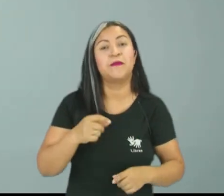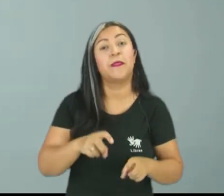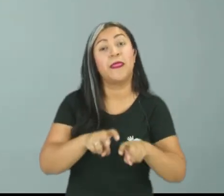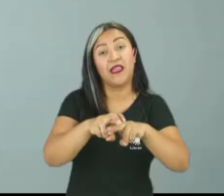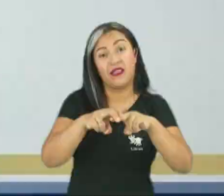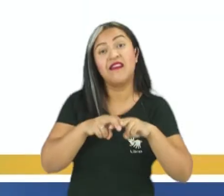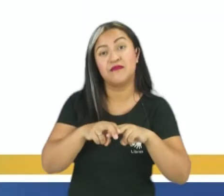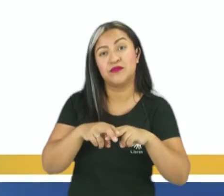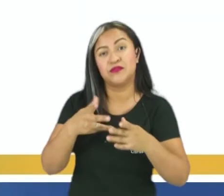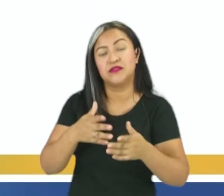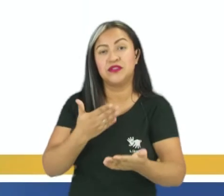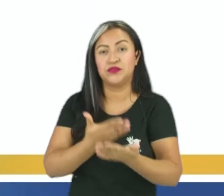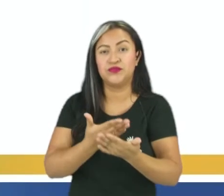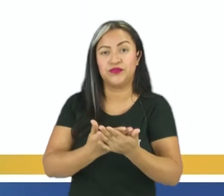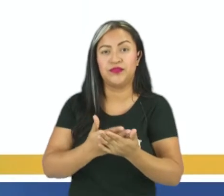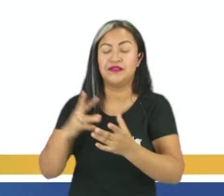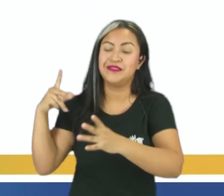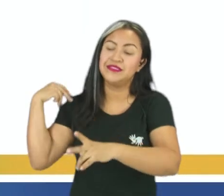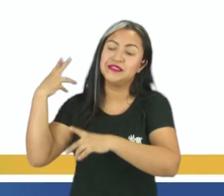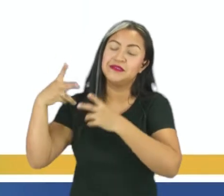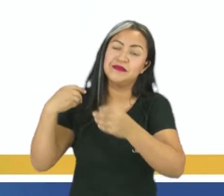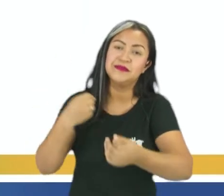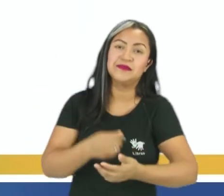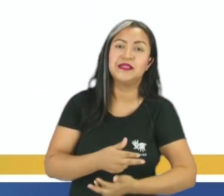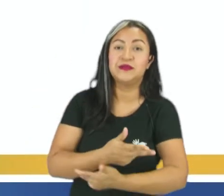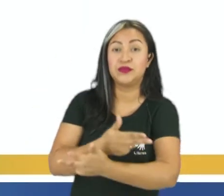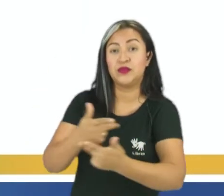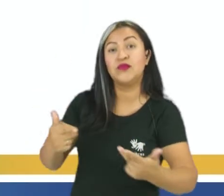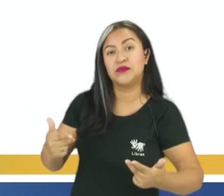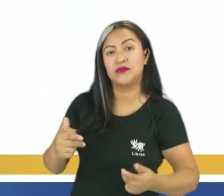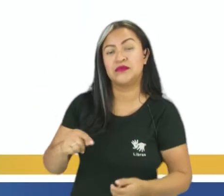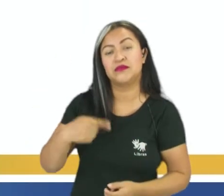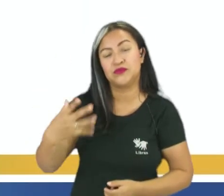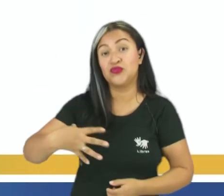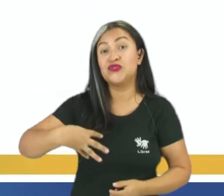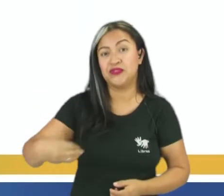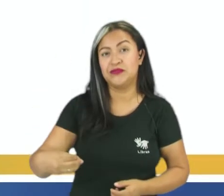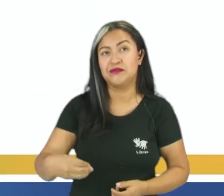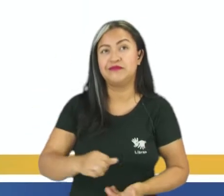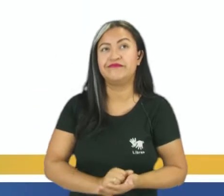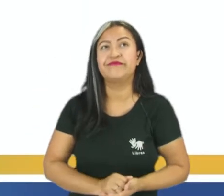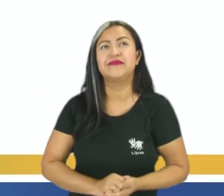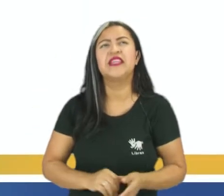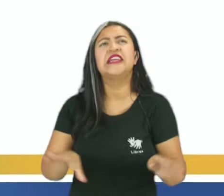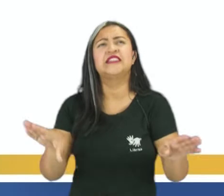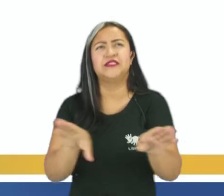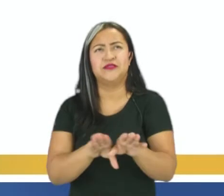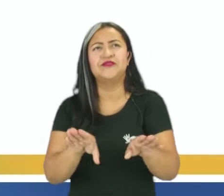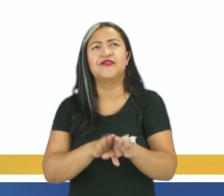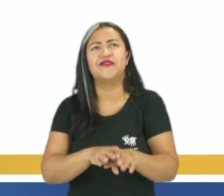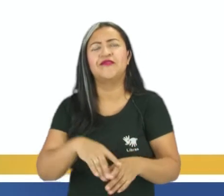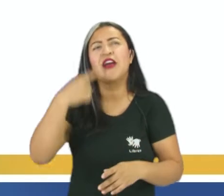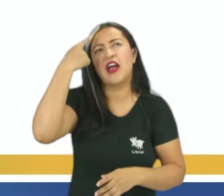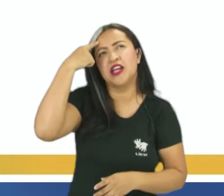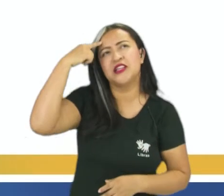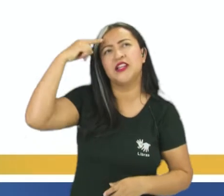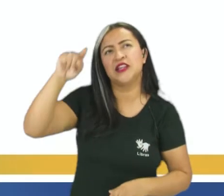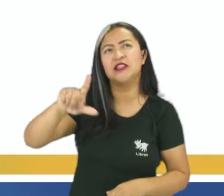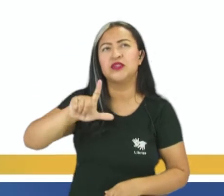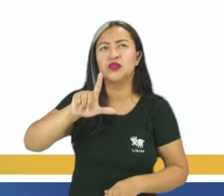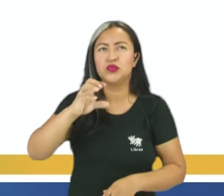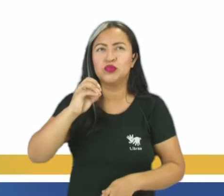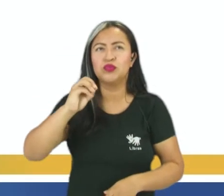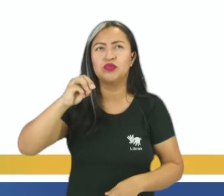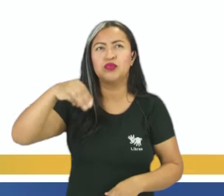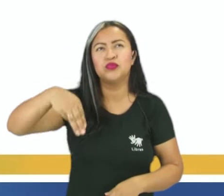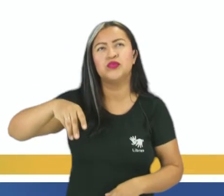tá? E aí a gente tem outra tese também que repercutiu muito chamada tese